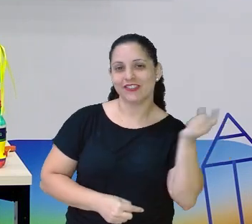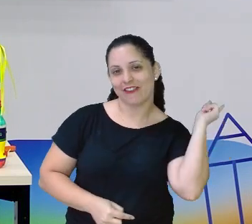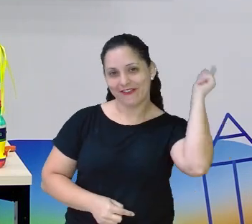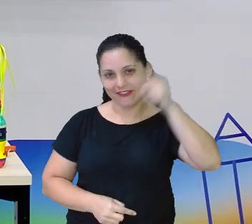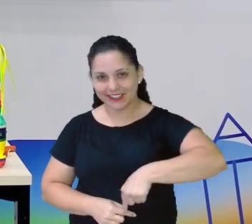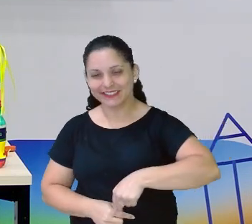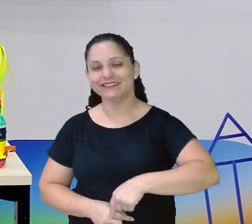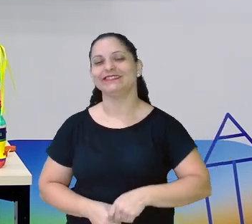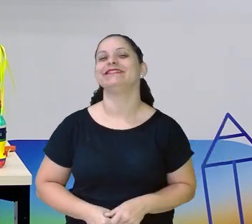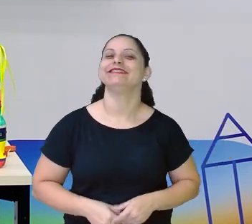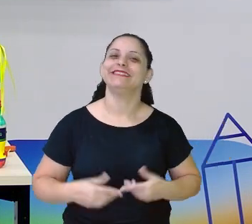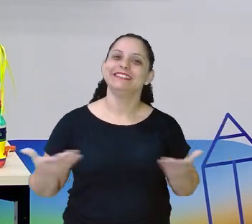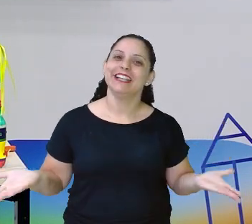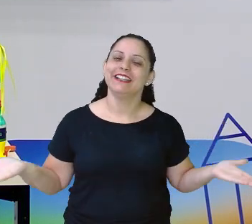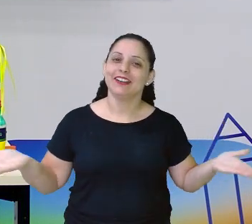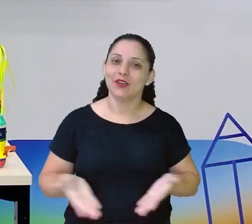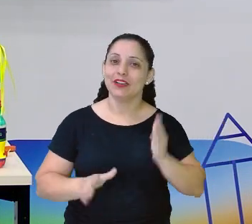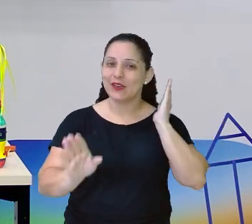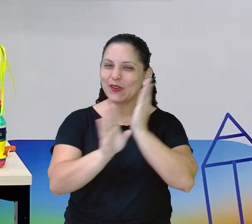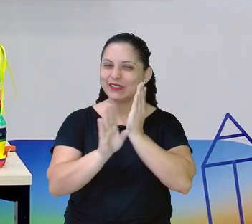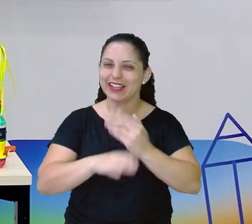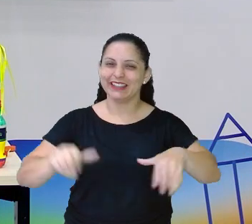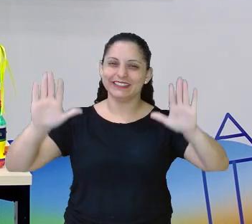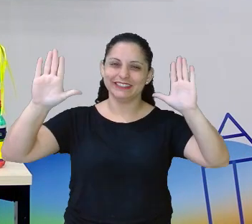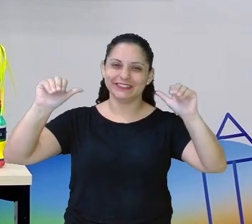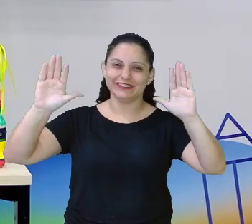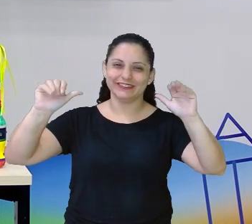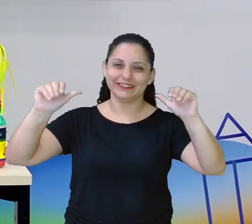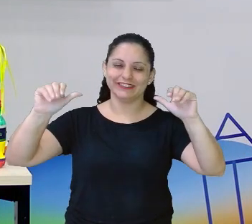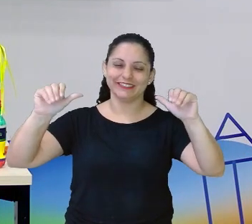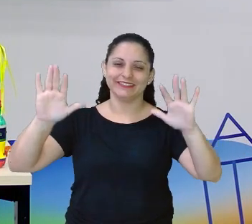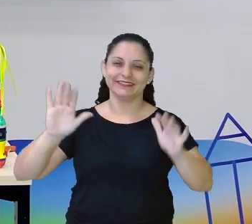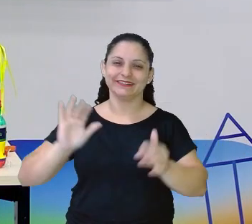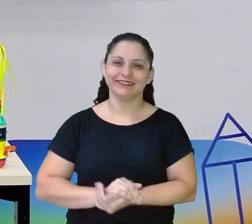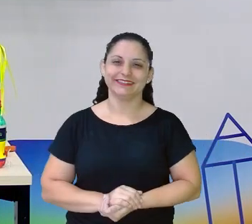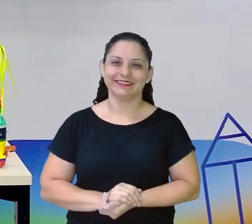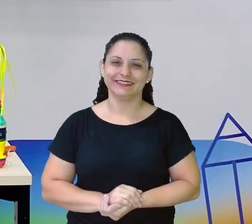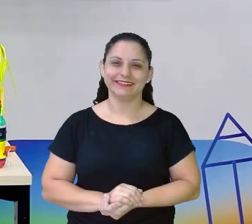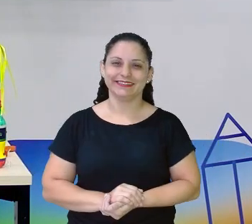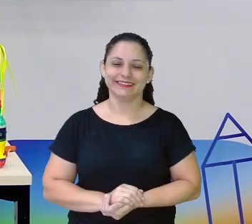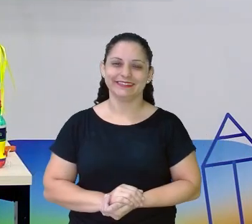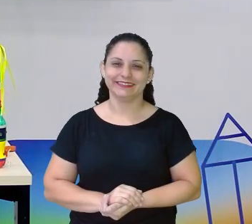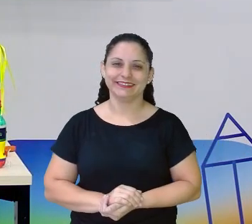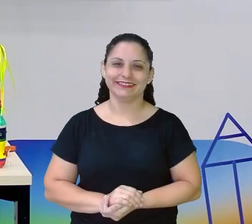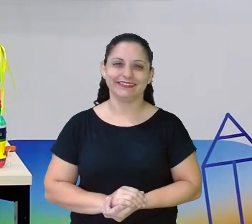gente tem coisa boa por aqui. E a gente se vê lá. Tchau, tchau, até a próxima.